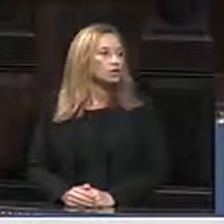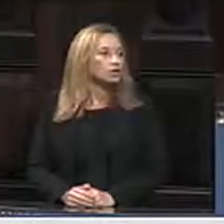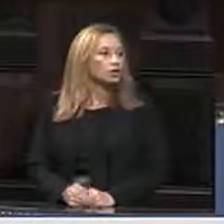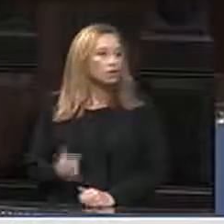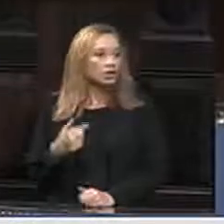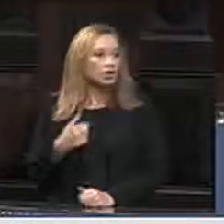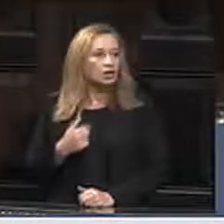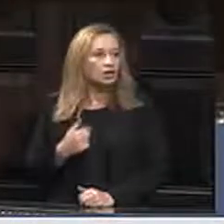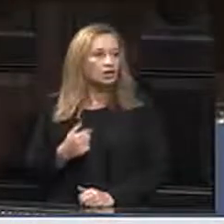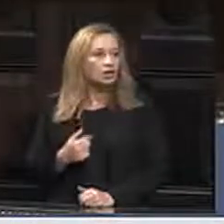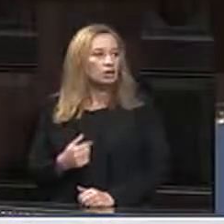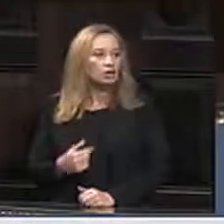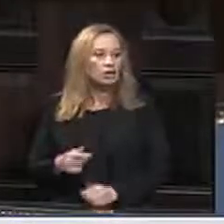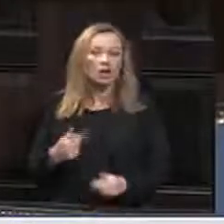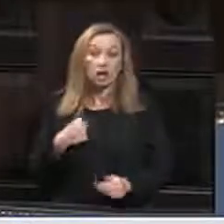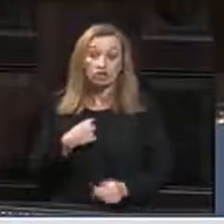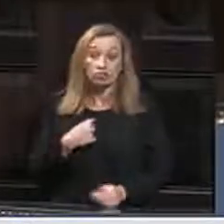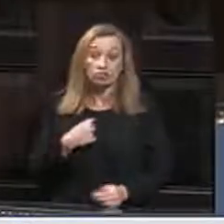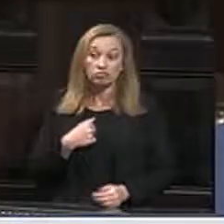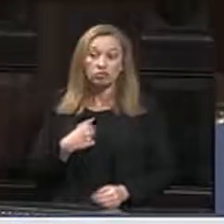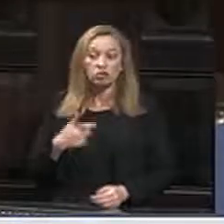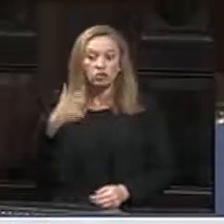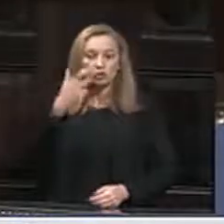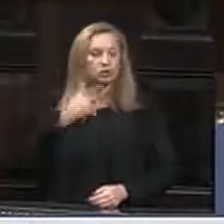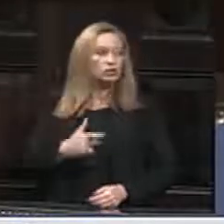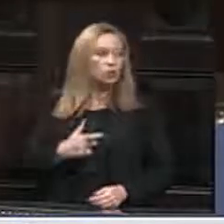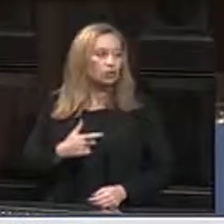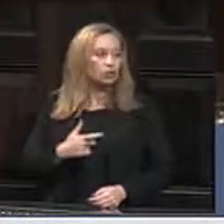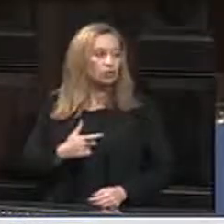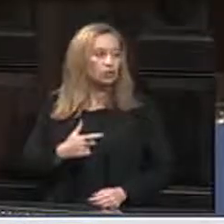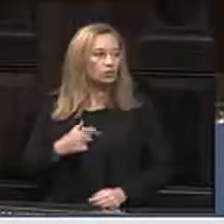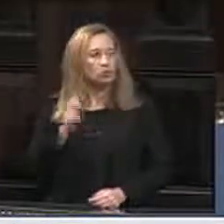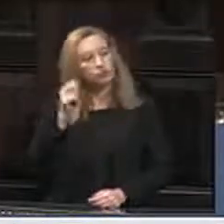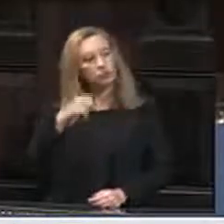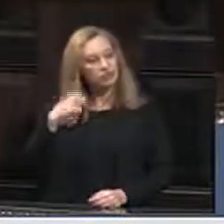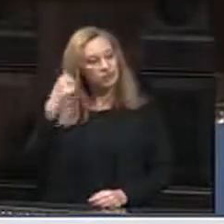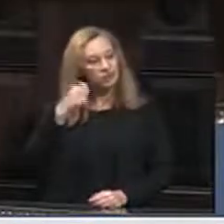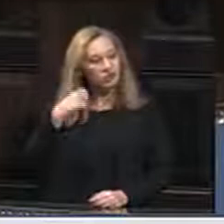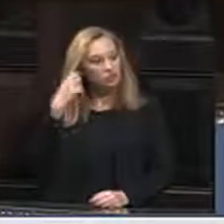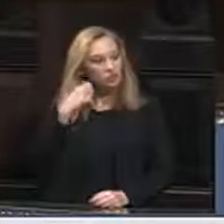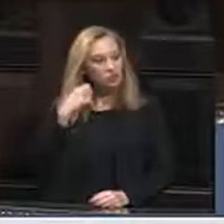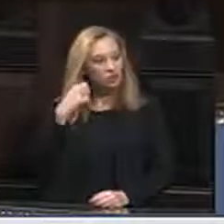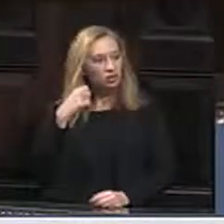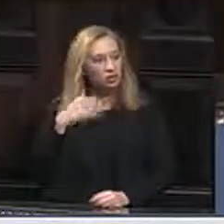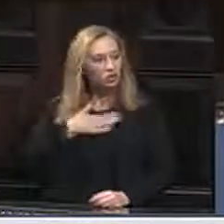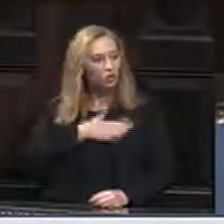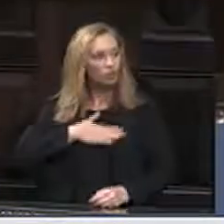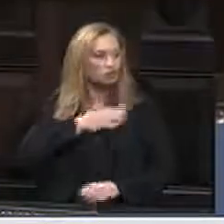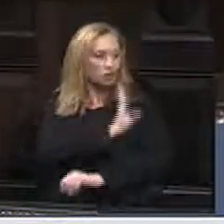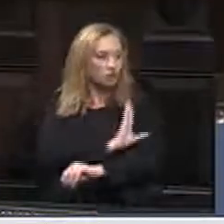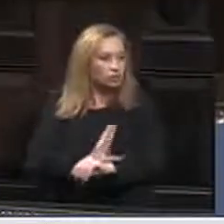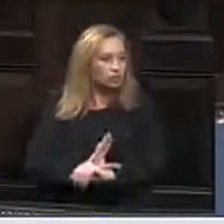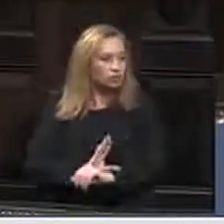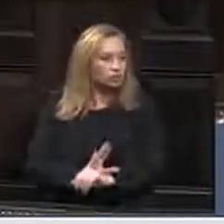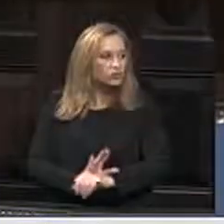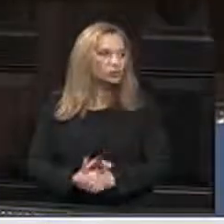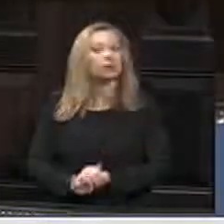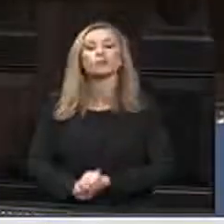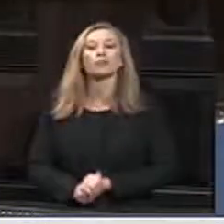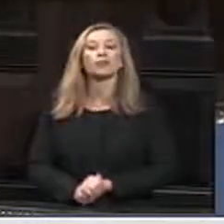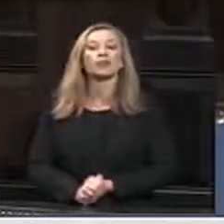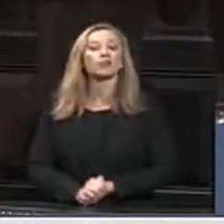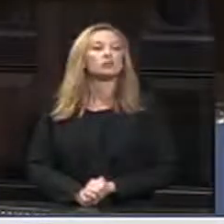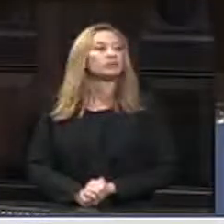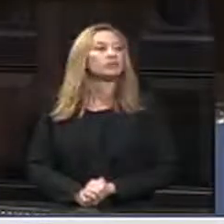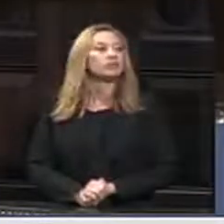exatamente desse tipo de atividade e, como tal, eu estou aqui para fazer algumas considerações no